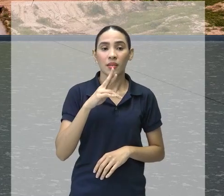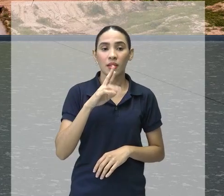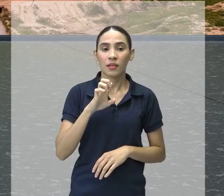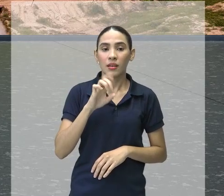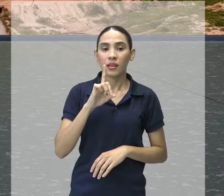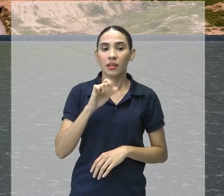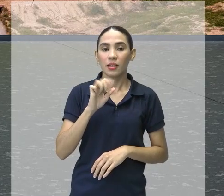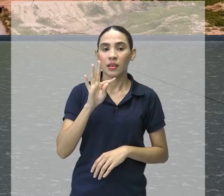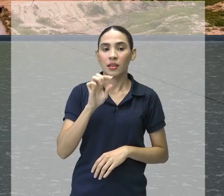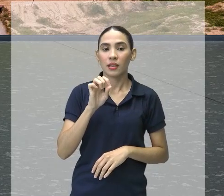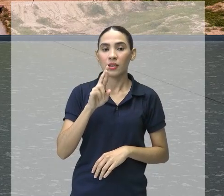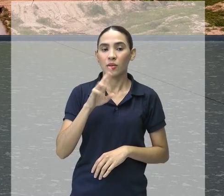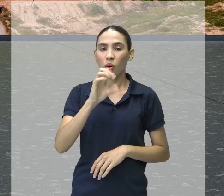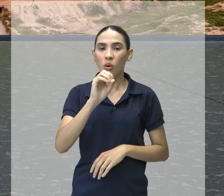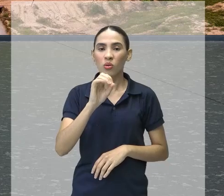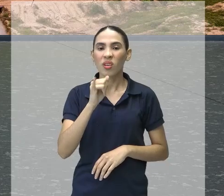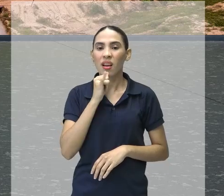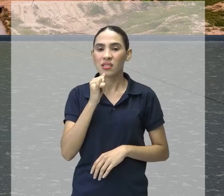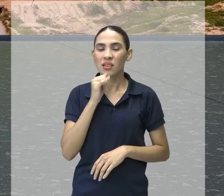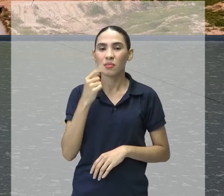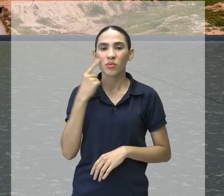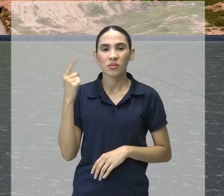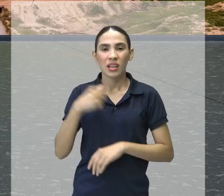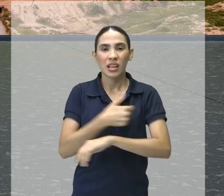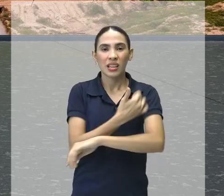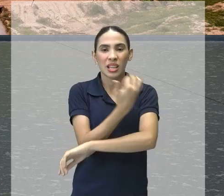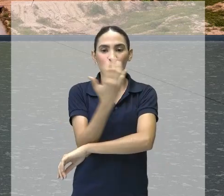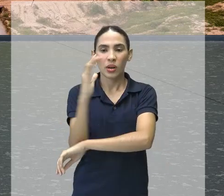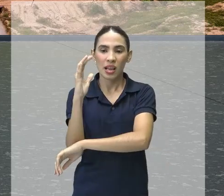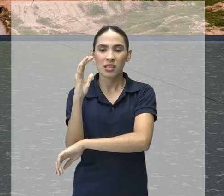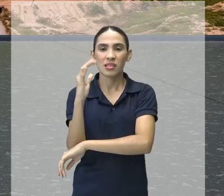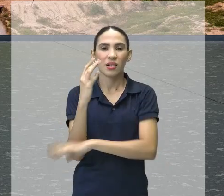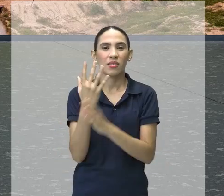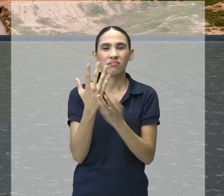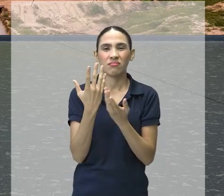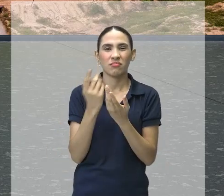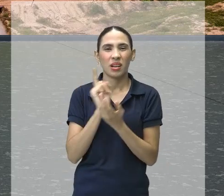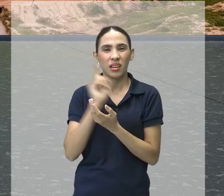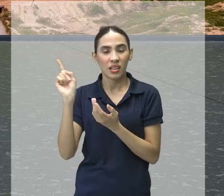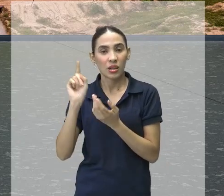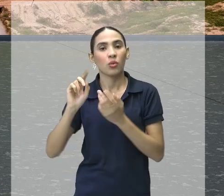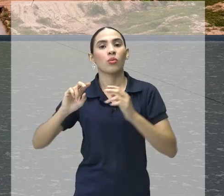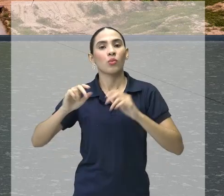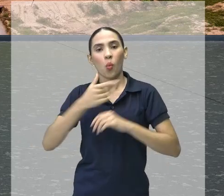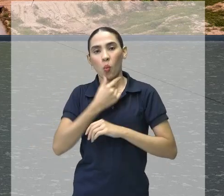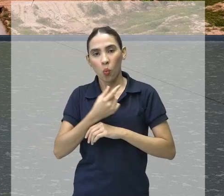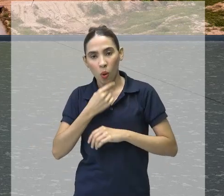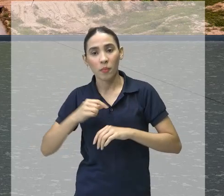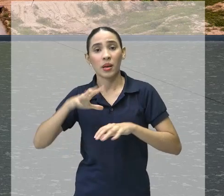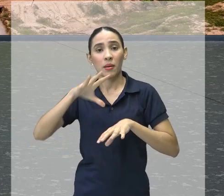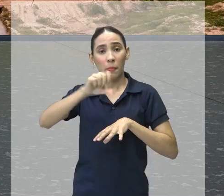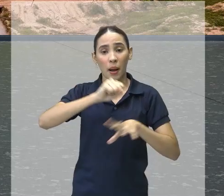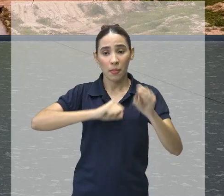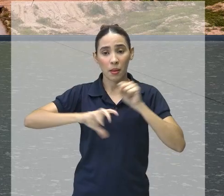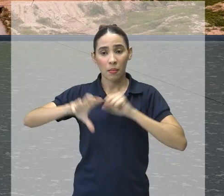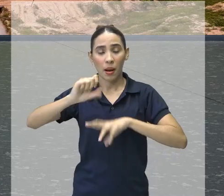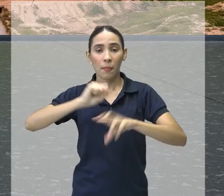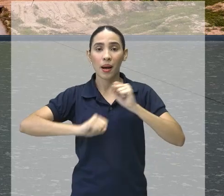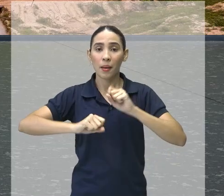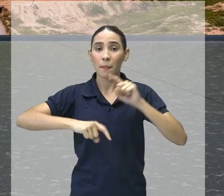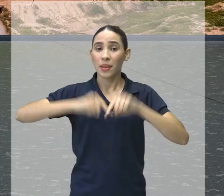predatória, é predada, a natureza é extraído, né? Aqui o homem está retirando, sim, recursos